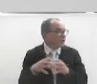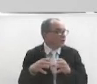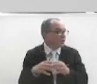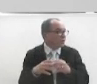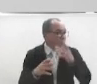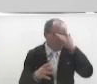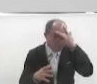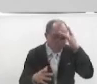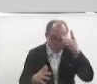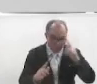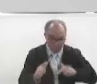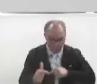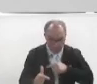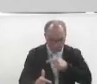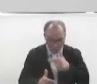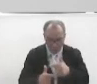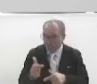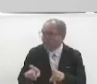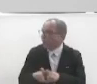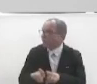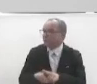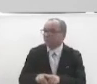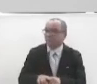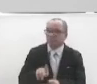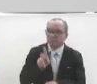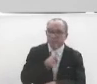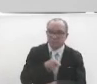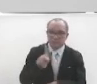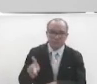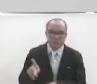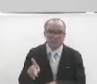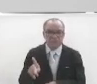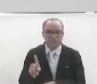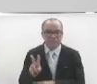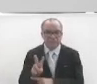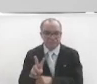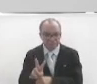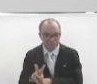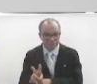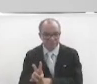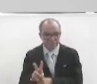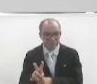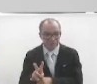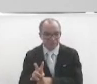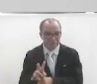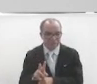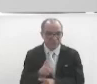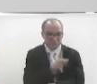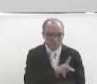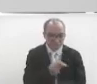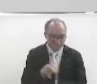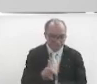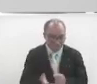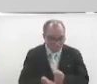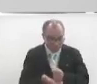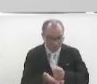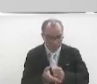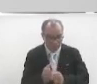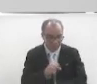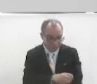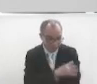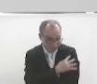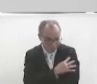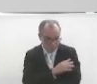dos cargos dois docente educação infantil docente de educação fundamental